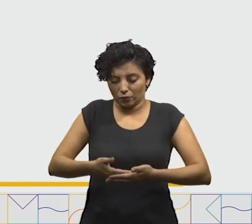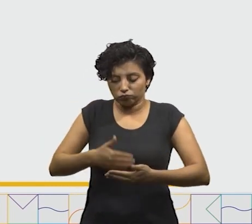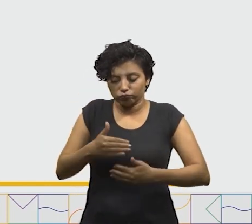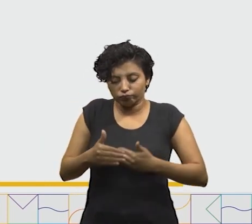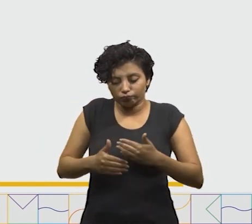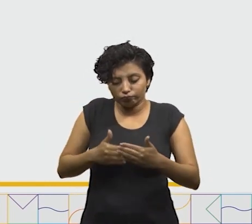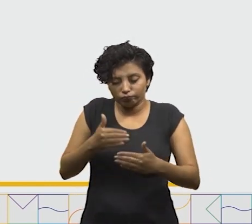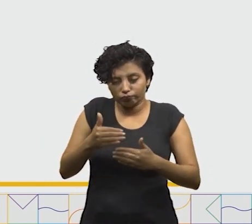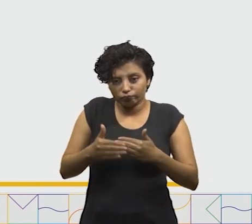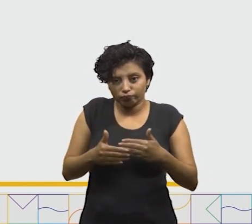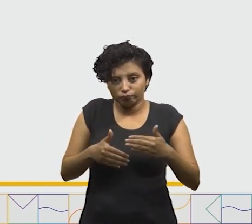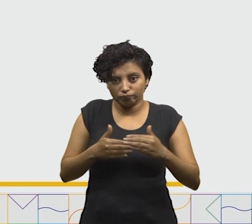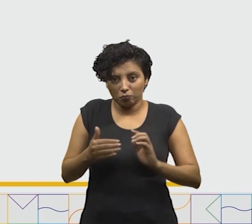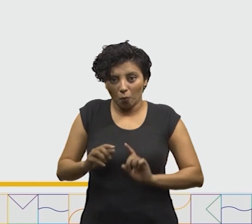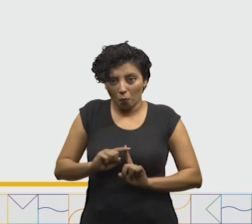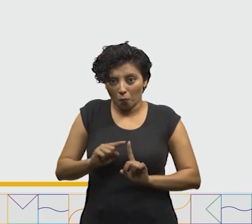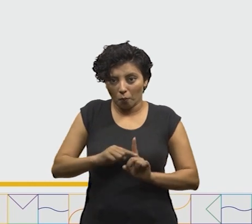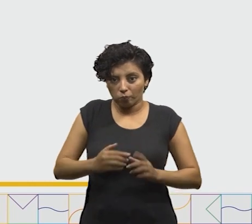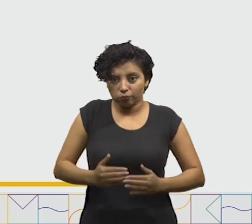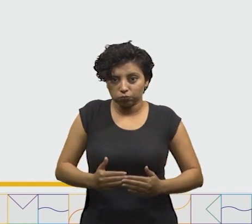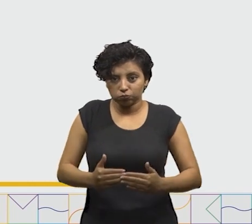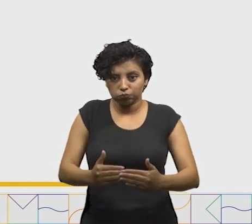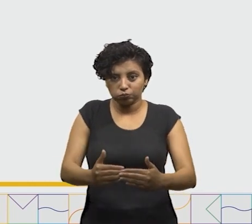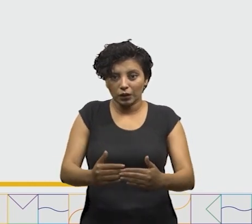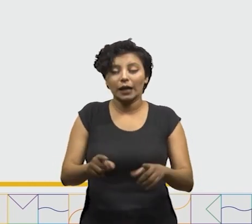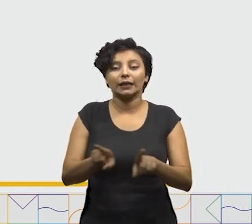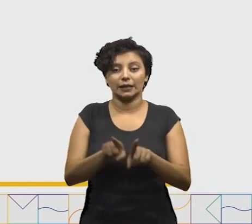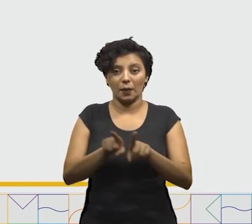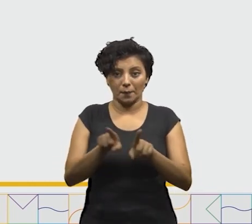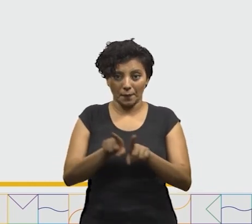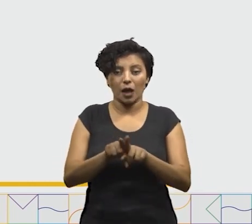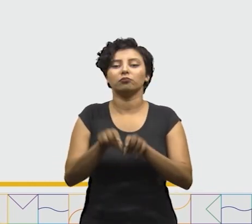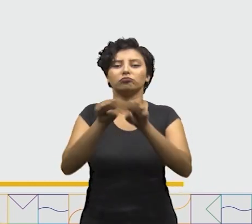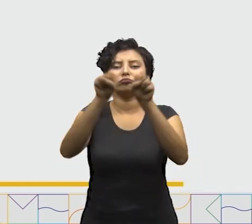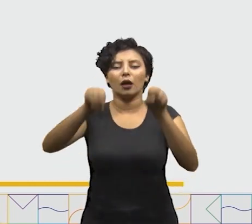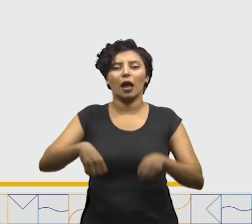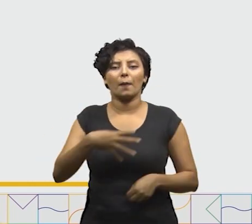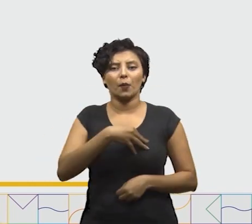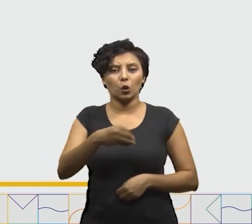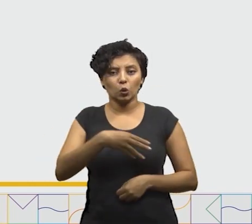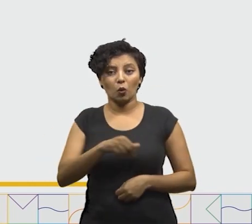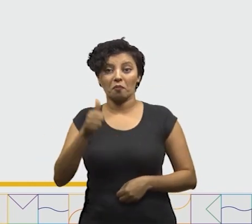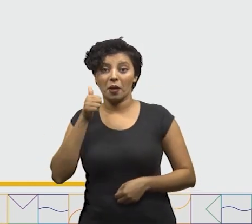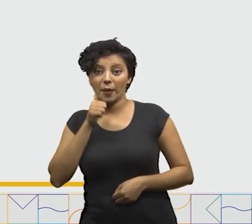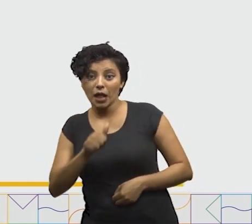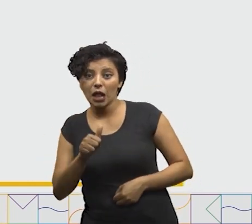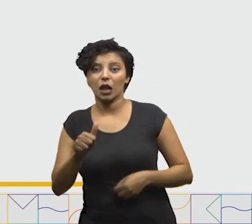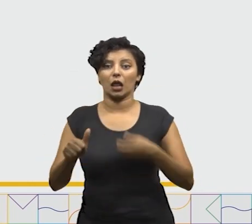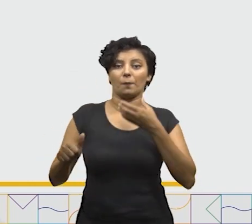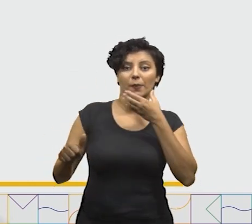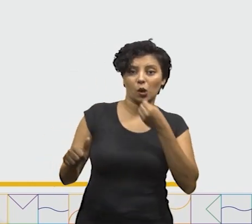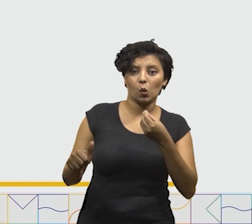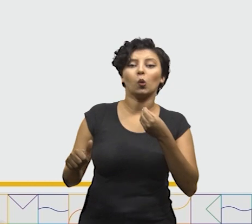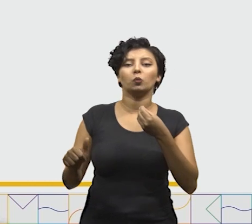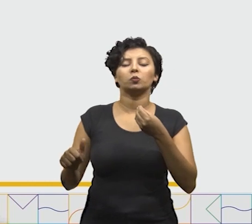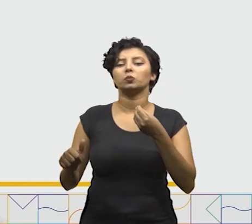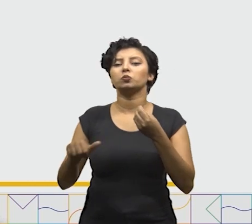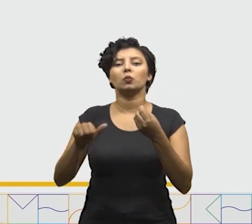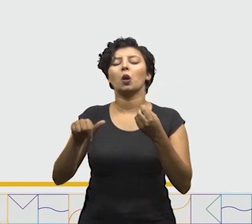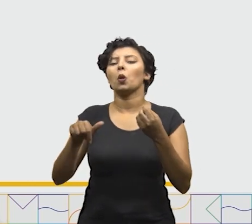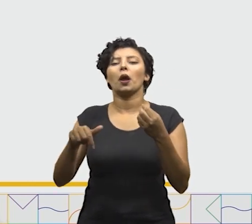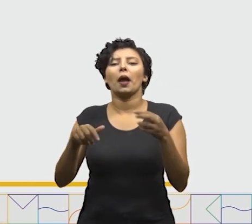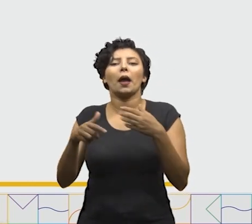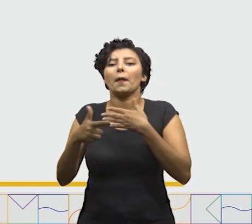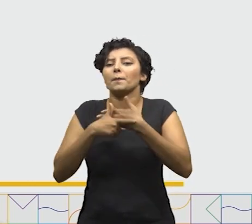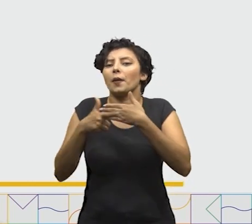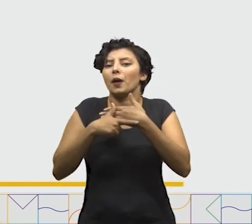desenvolva dentro dele. Além disso, o sistema reprodutor feminino e masculino são